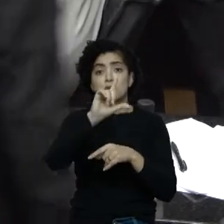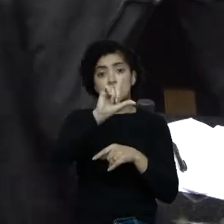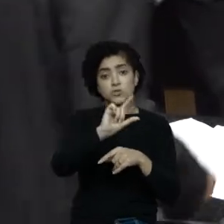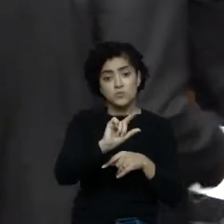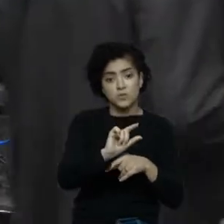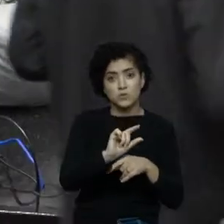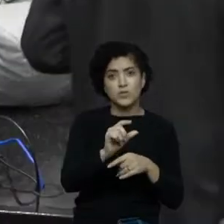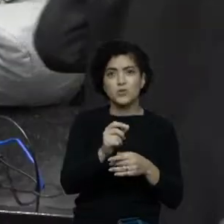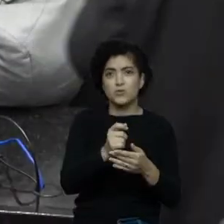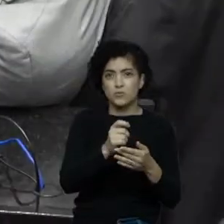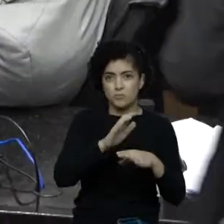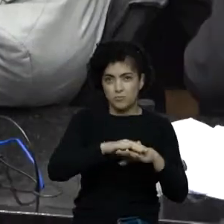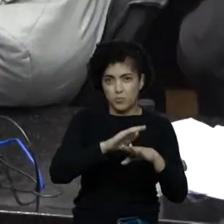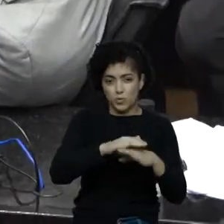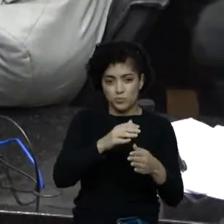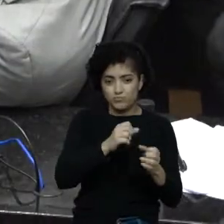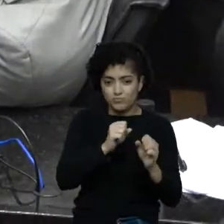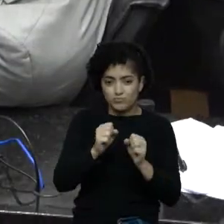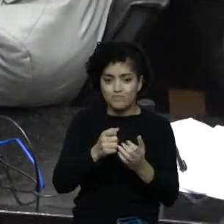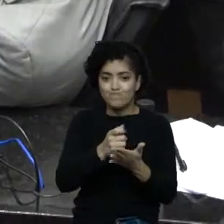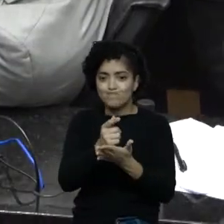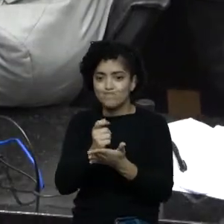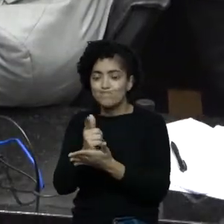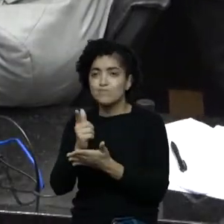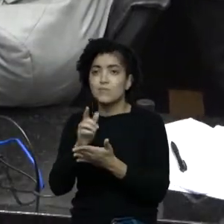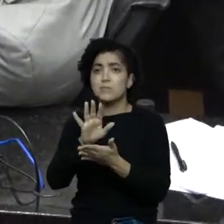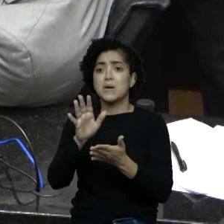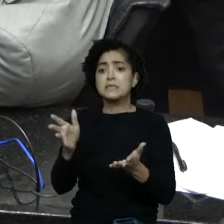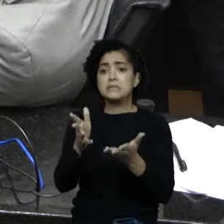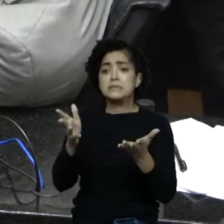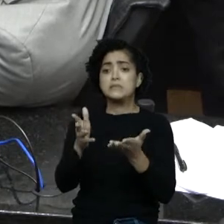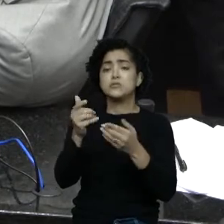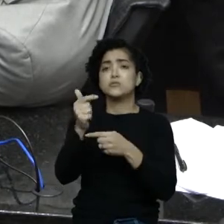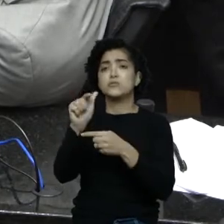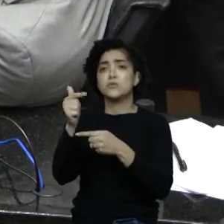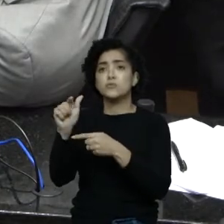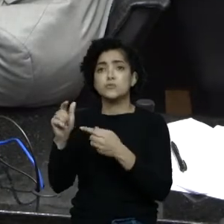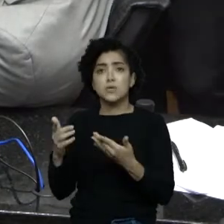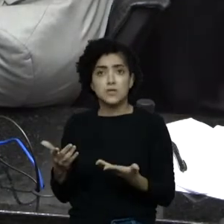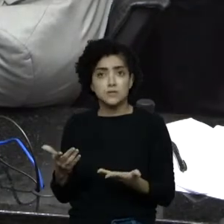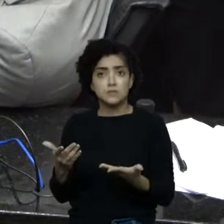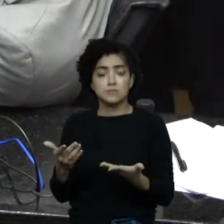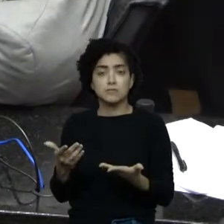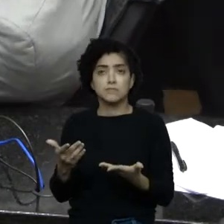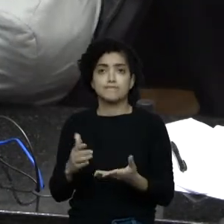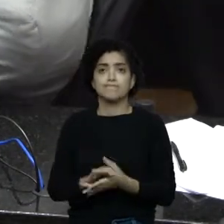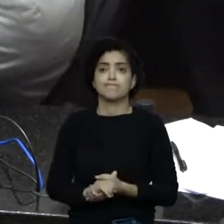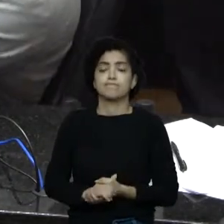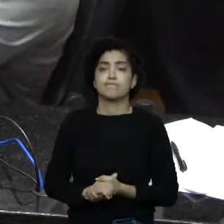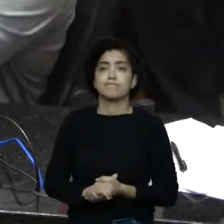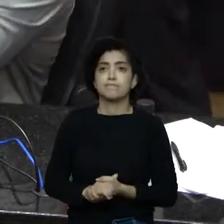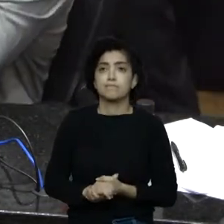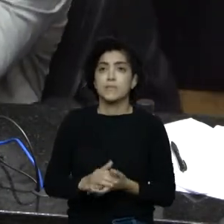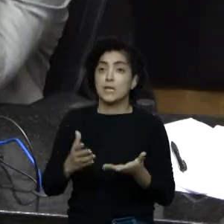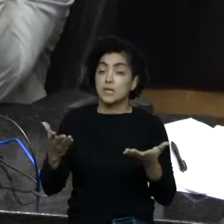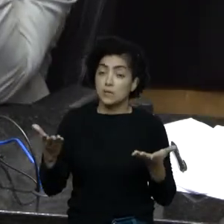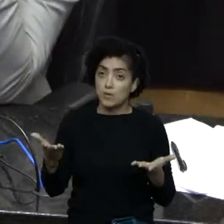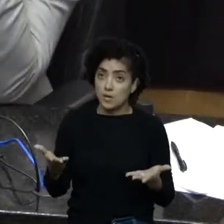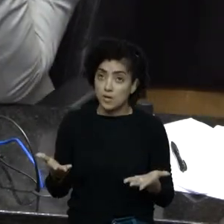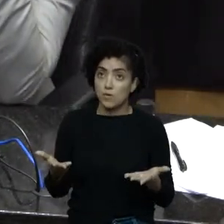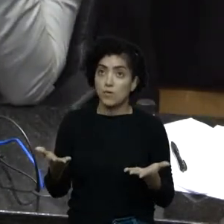consumo o que nós vamos nenhum incentivo o governo não deu nenhum incentivo para esse pessoal agora